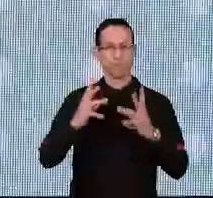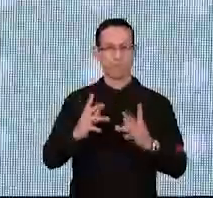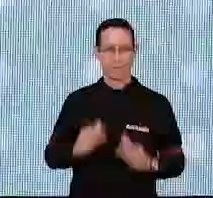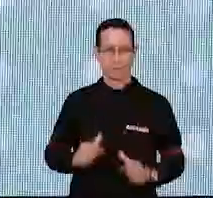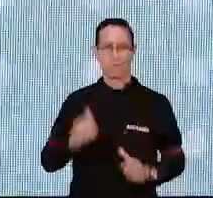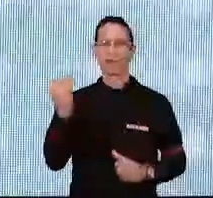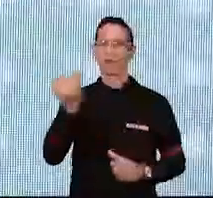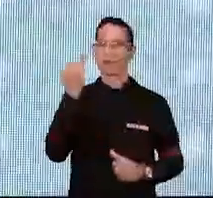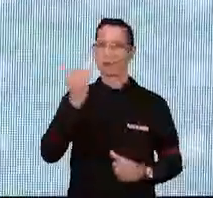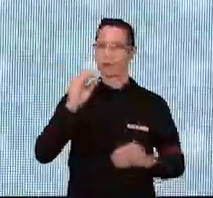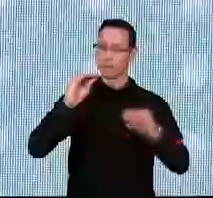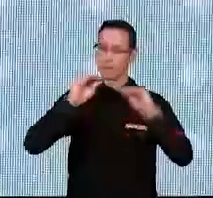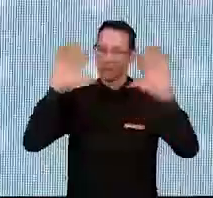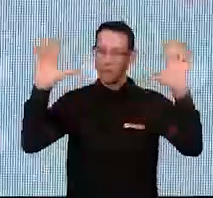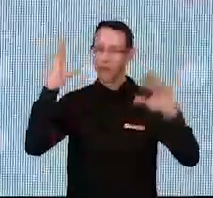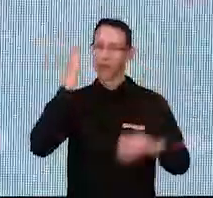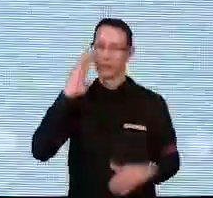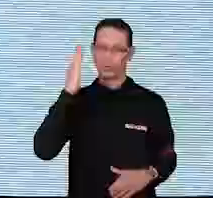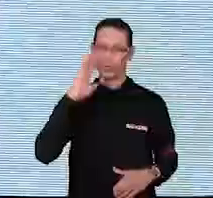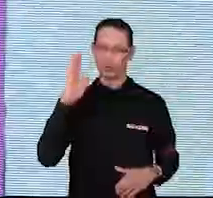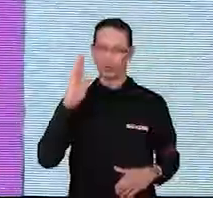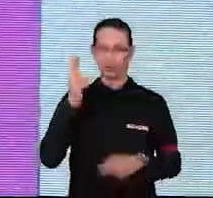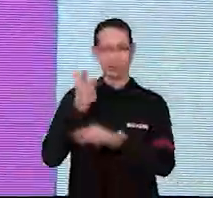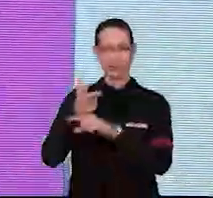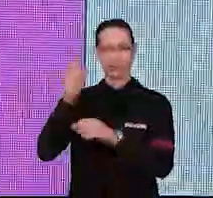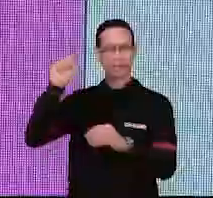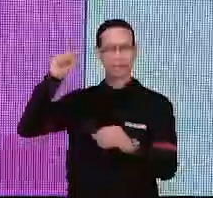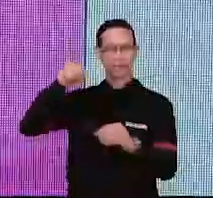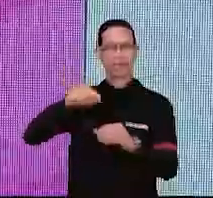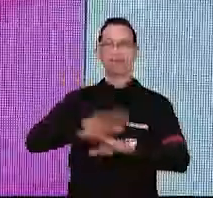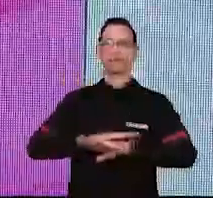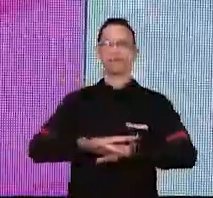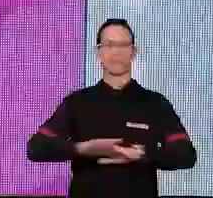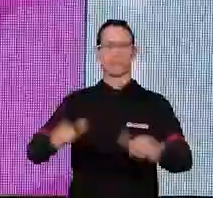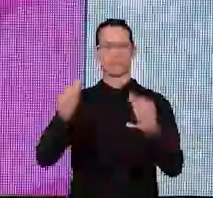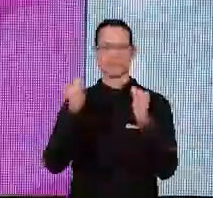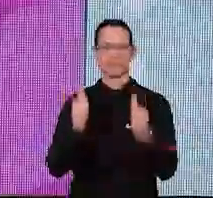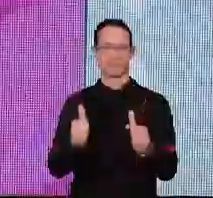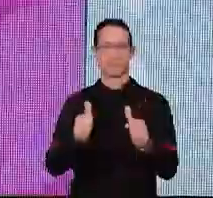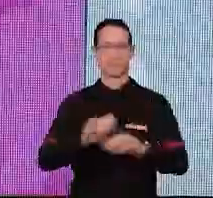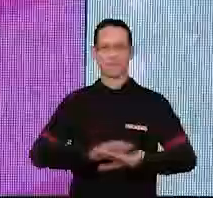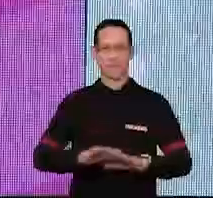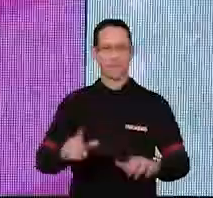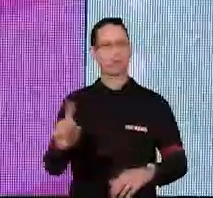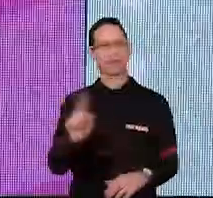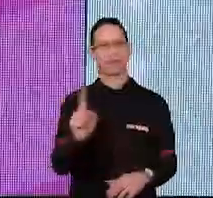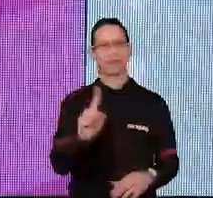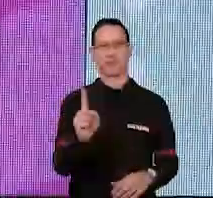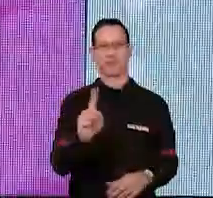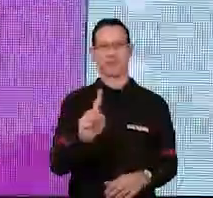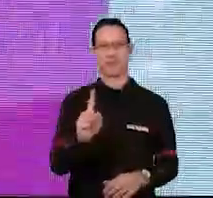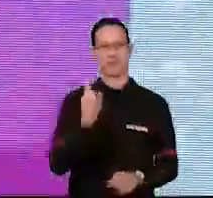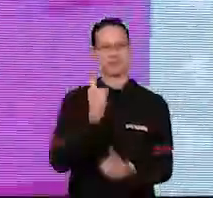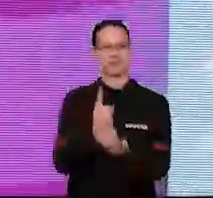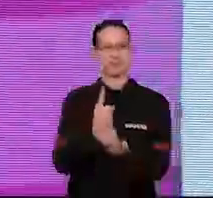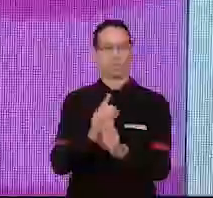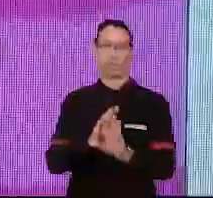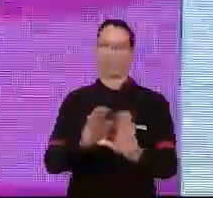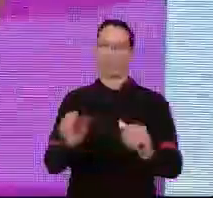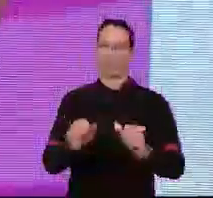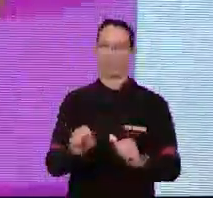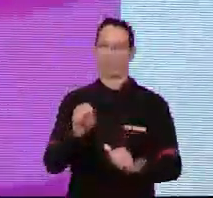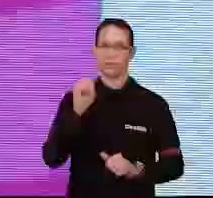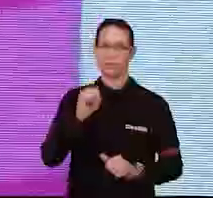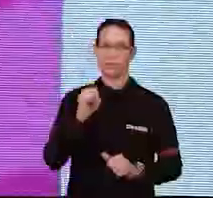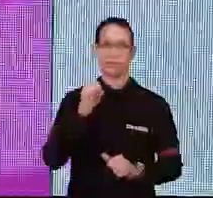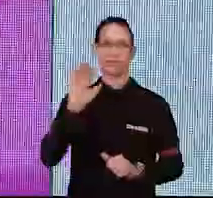isso fique claro para não encarar a autoendoscopia como algo curativo. Não necessariamente, porque, inclusive, por exemplo, se esse animal não